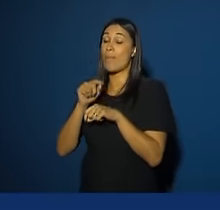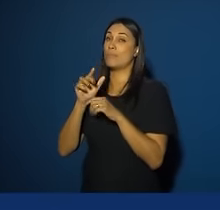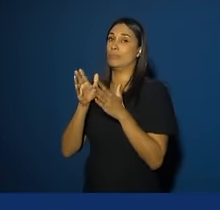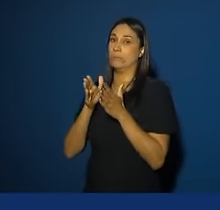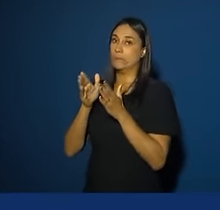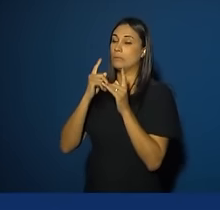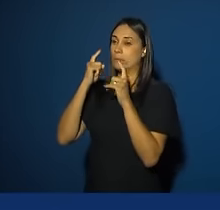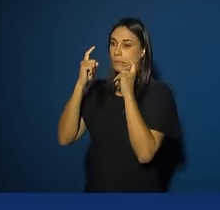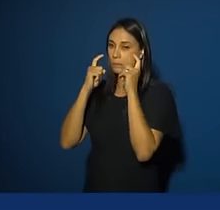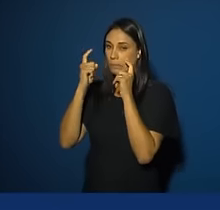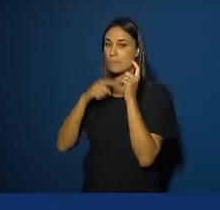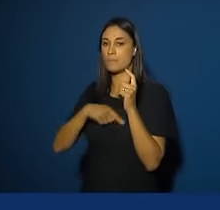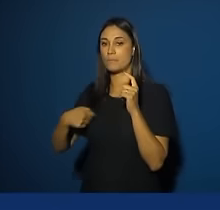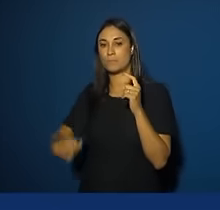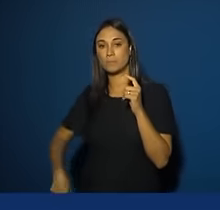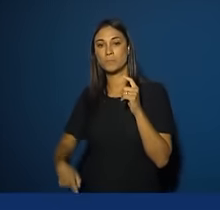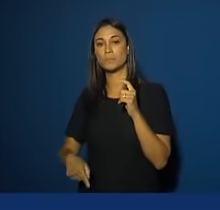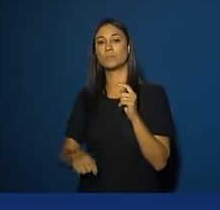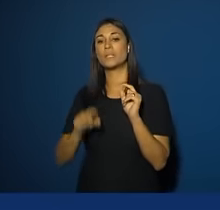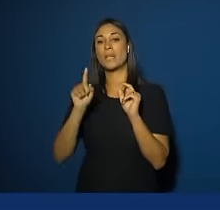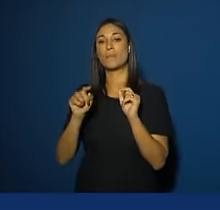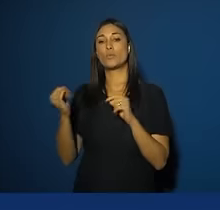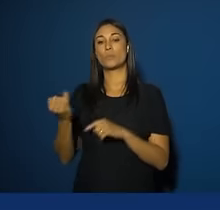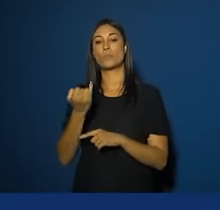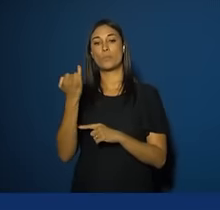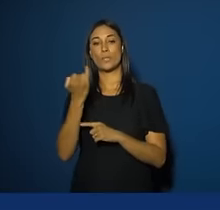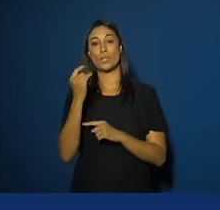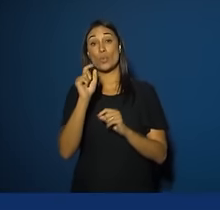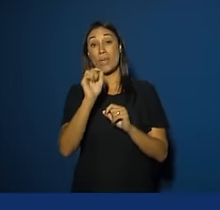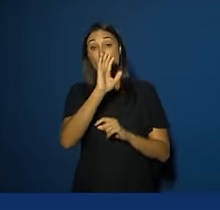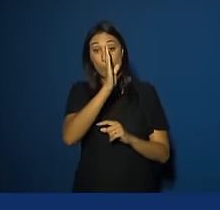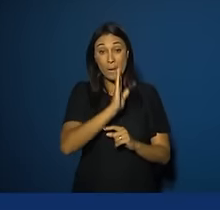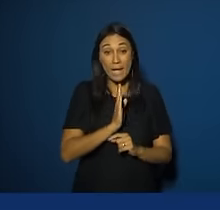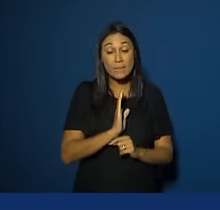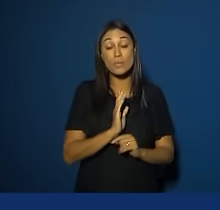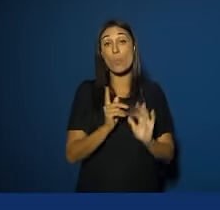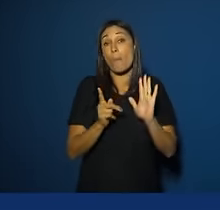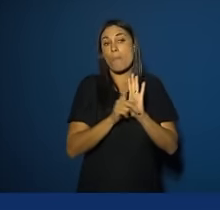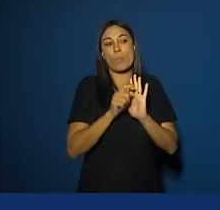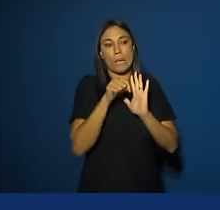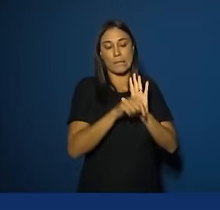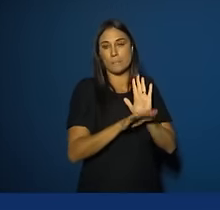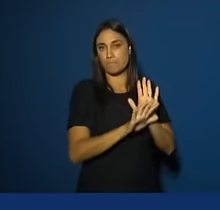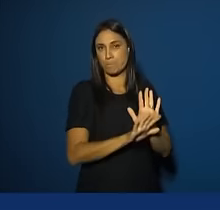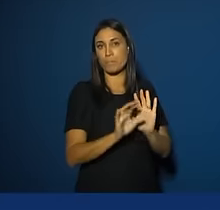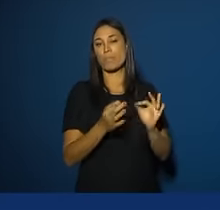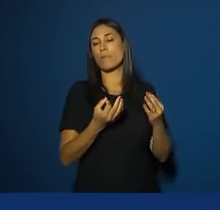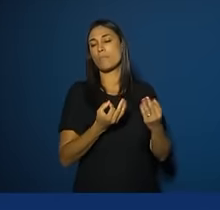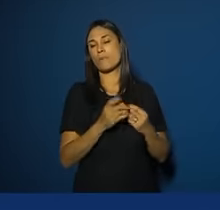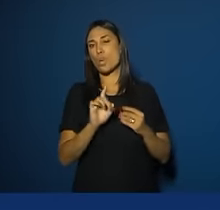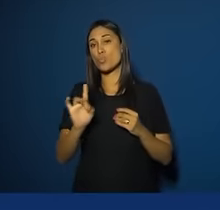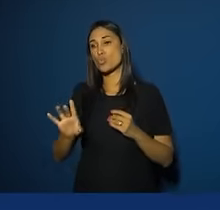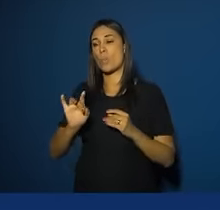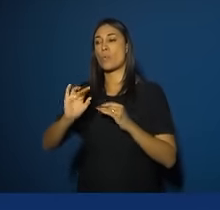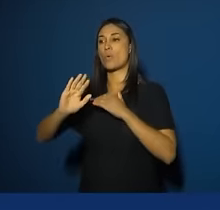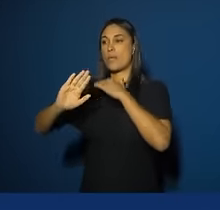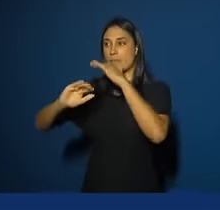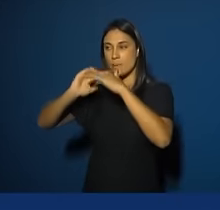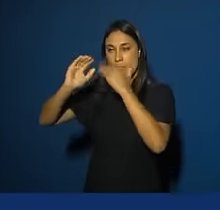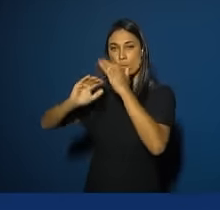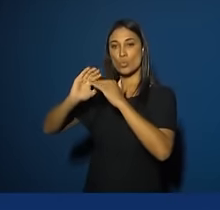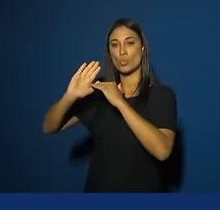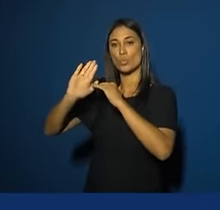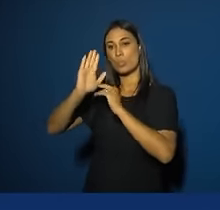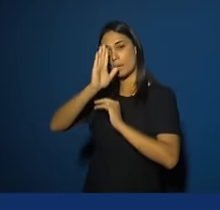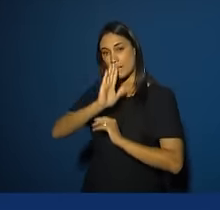China. E China, por conta de commodities e tudo mais, é muito relevante para o Brasil especificamente. Né? Perfeito. Não só para o crescimento do Brasil, mas para a